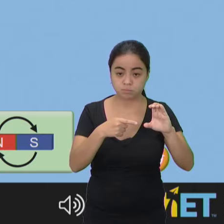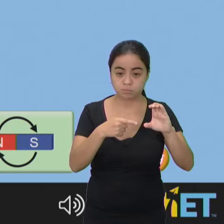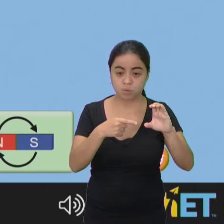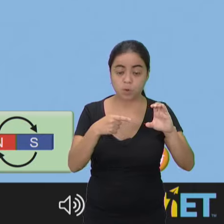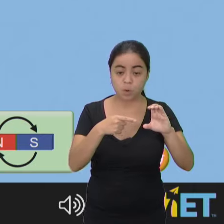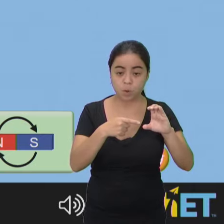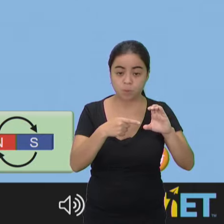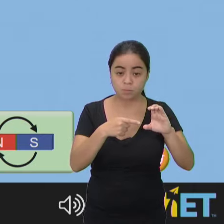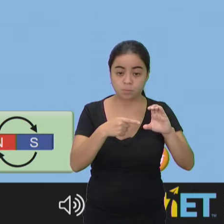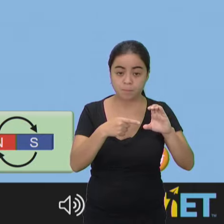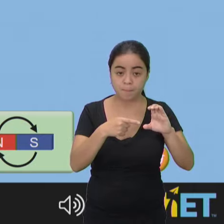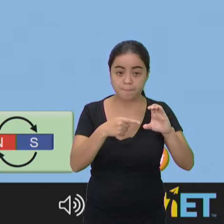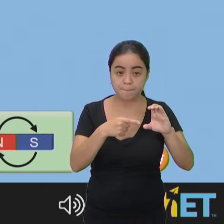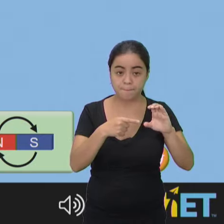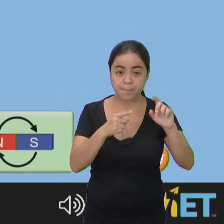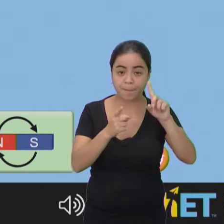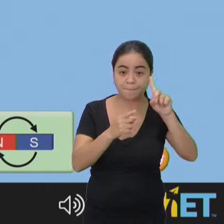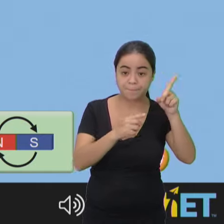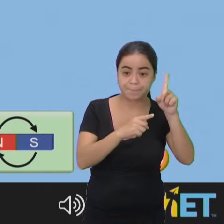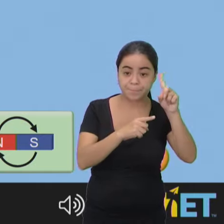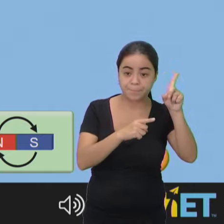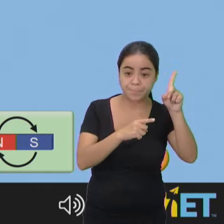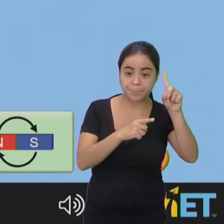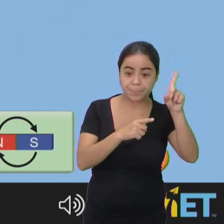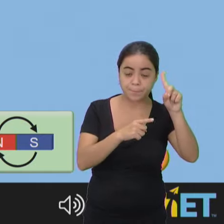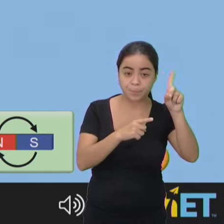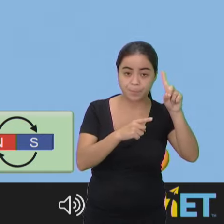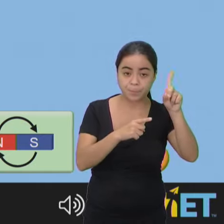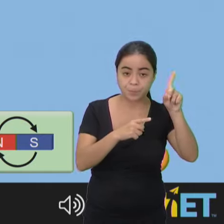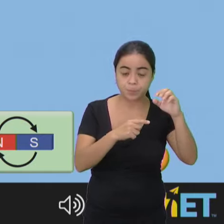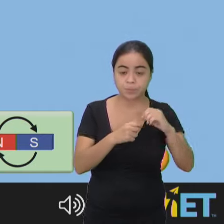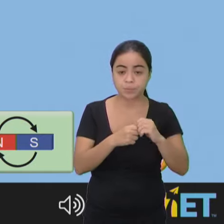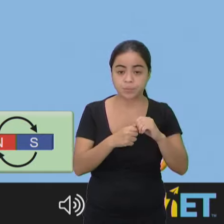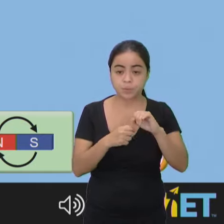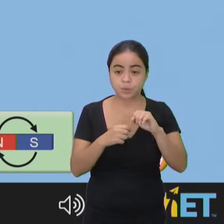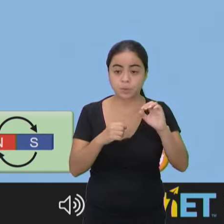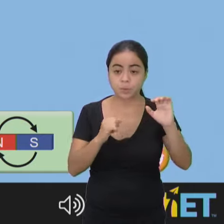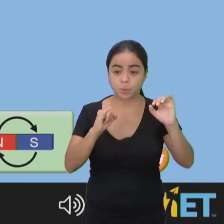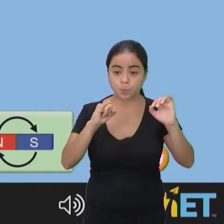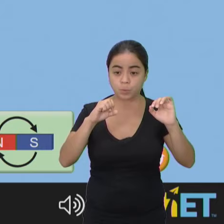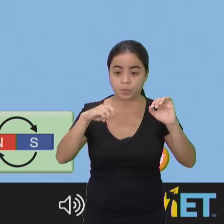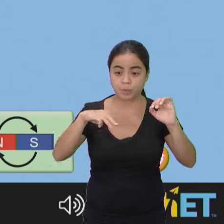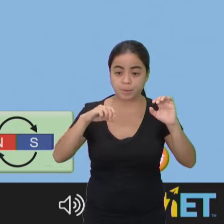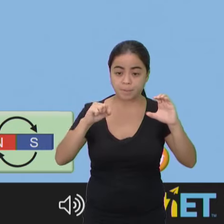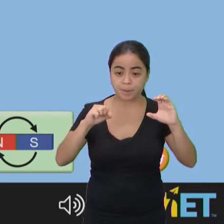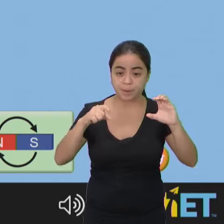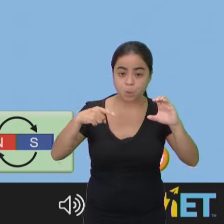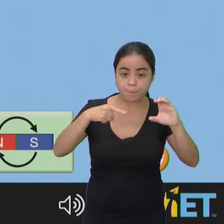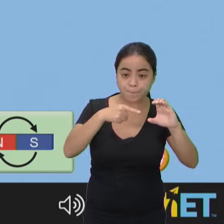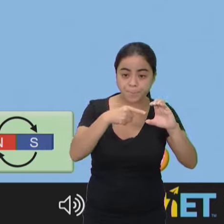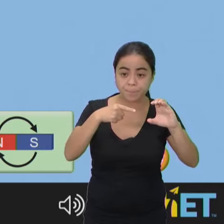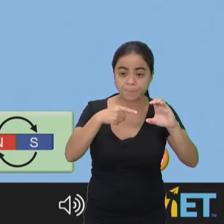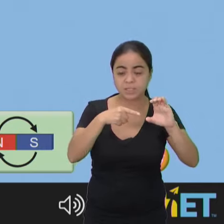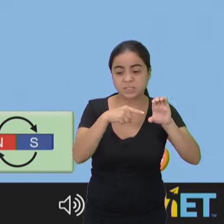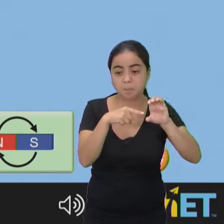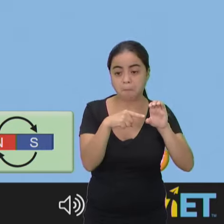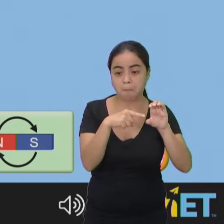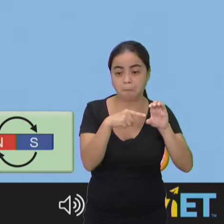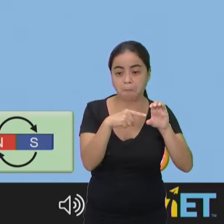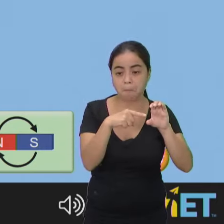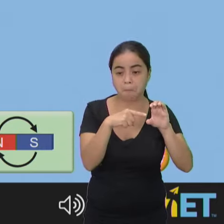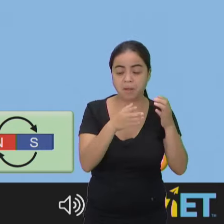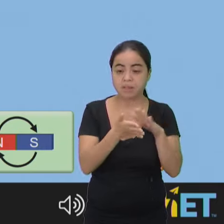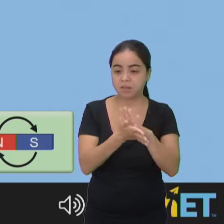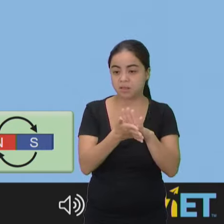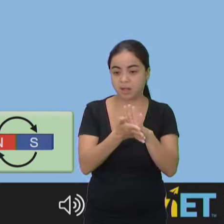luz, o que acontece, e o multímetro também, ó. Colocando o ímã dentro da mola e não fazendo nada com o ímã, não acontece